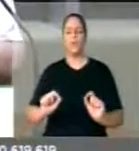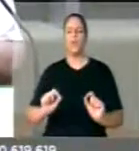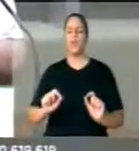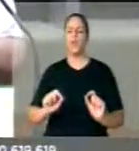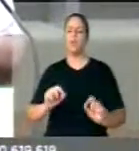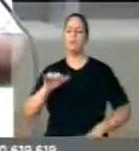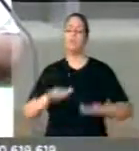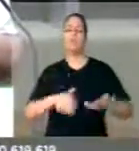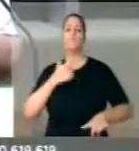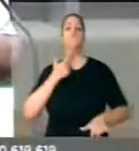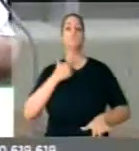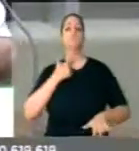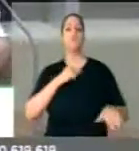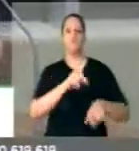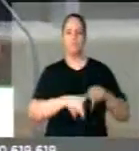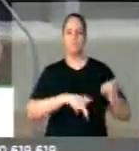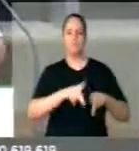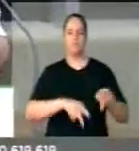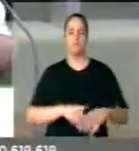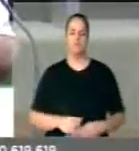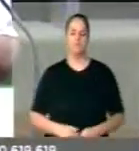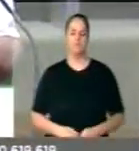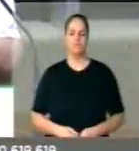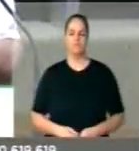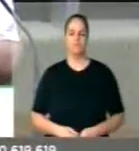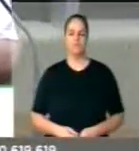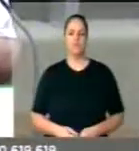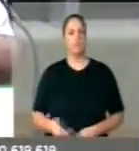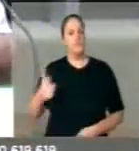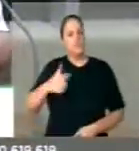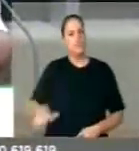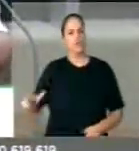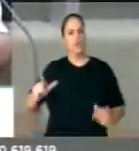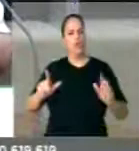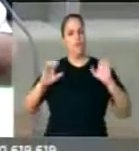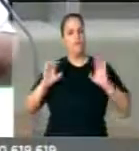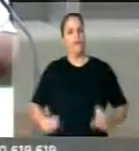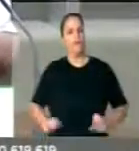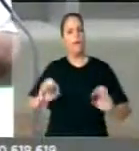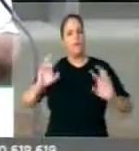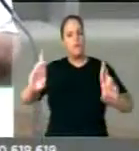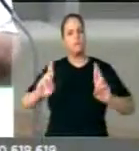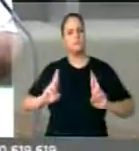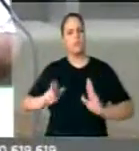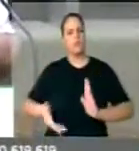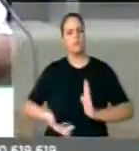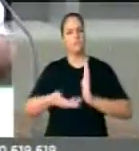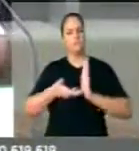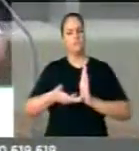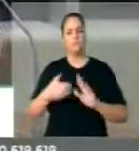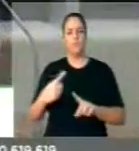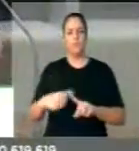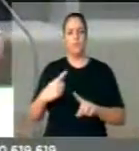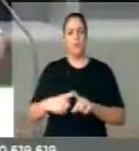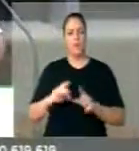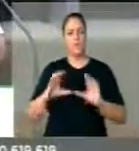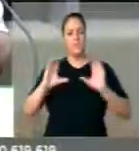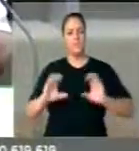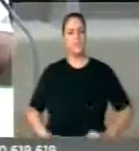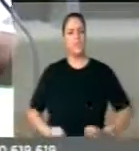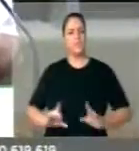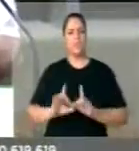sociedade, resgatar a dignidade da Casa do Povo, onde a cidadania tenha livre acesso e não